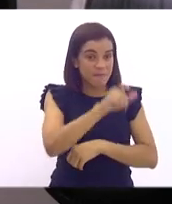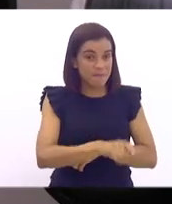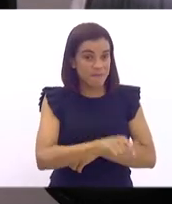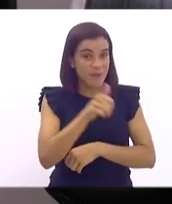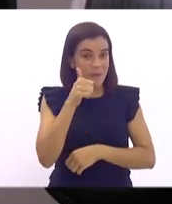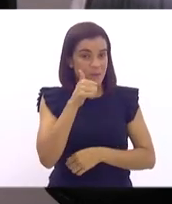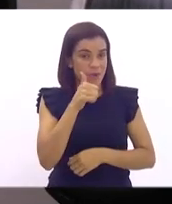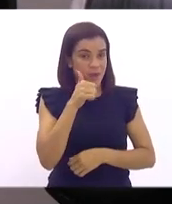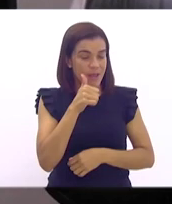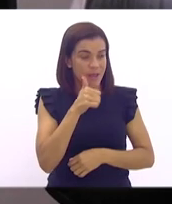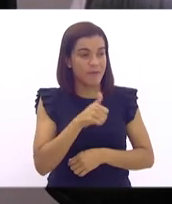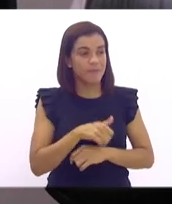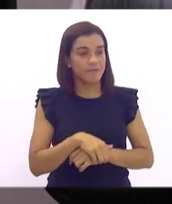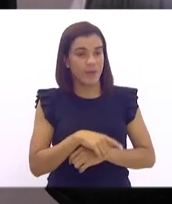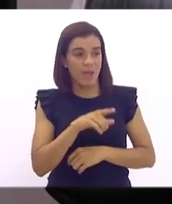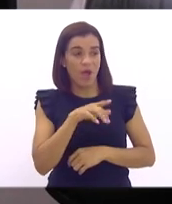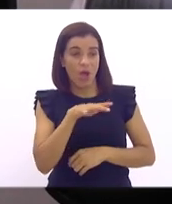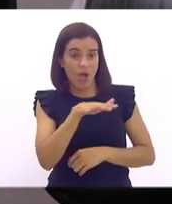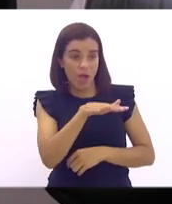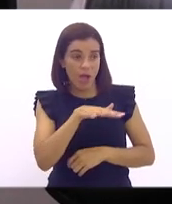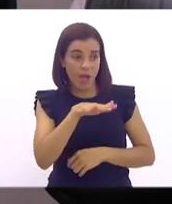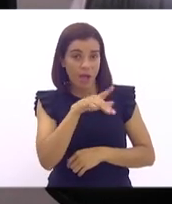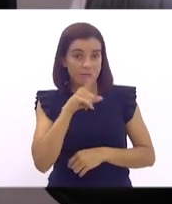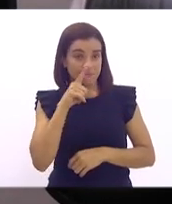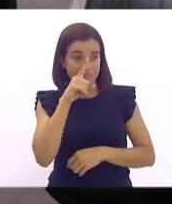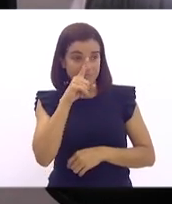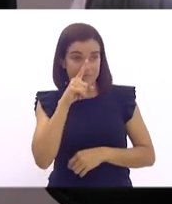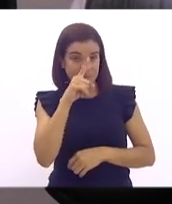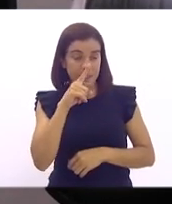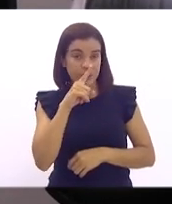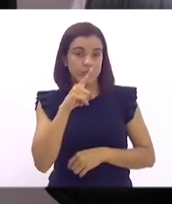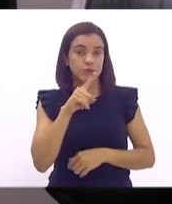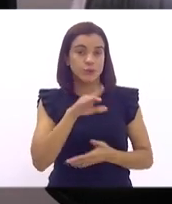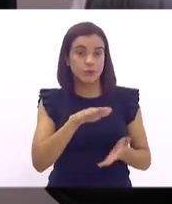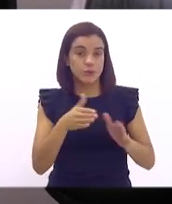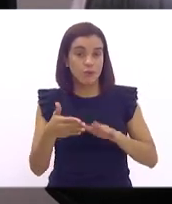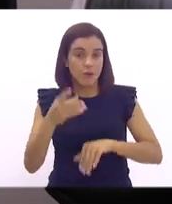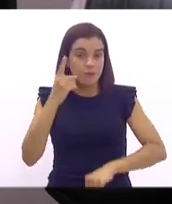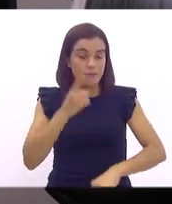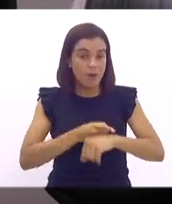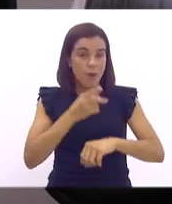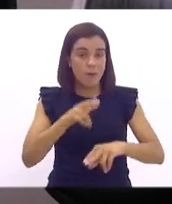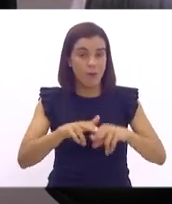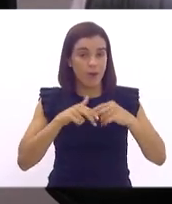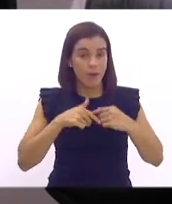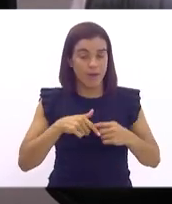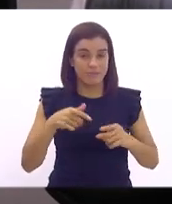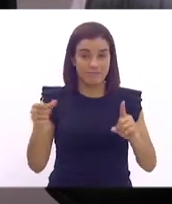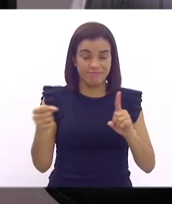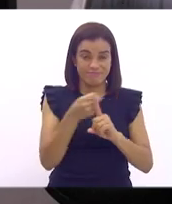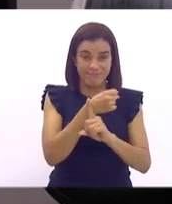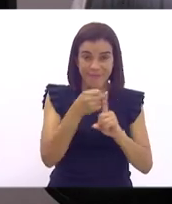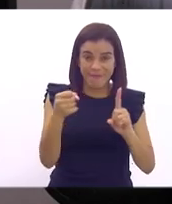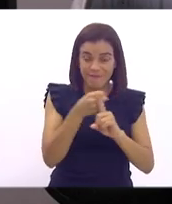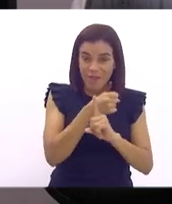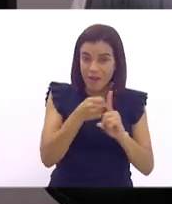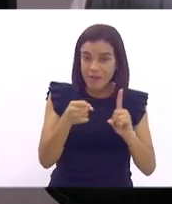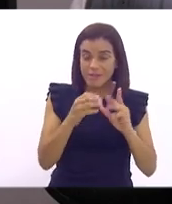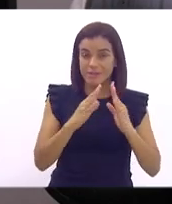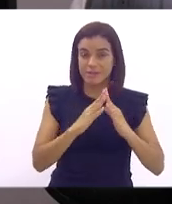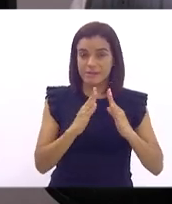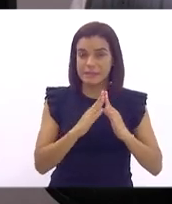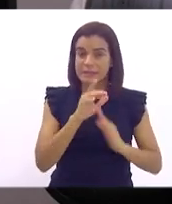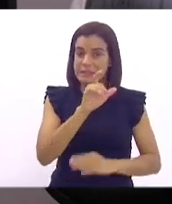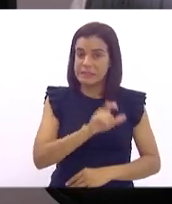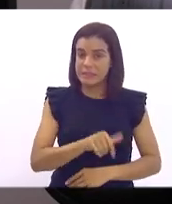a gente avalia como risco de morte iminente em razão da violência doméstica, então ela